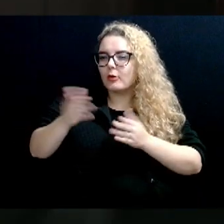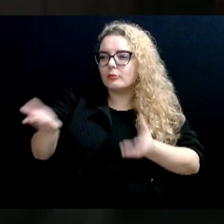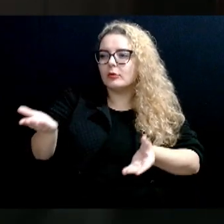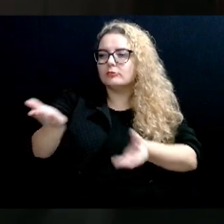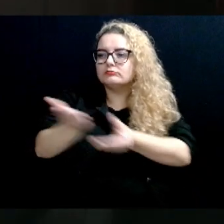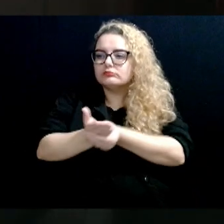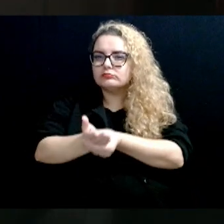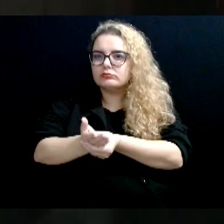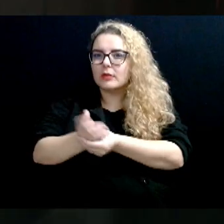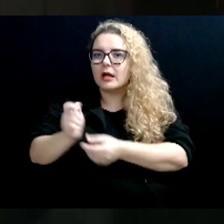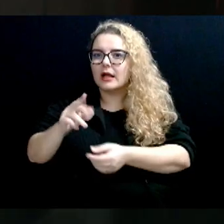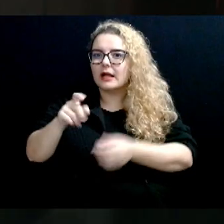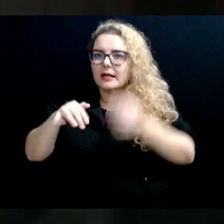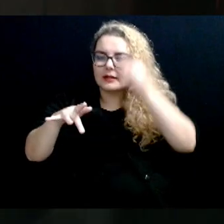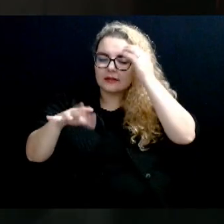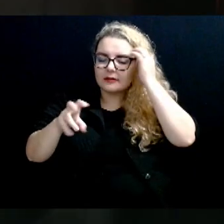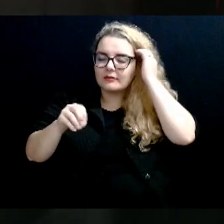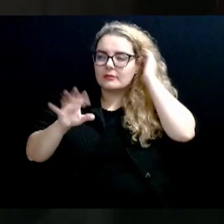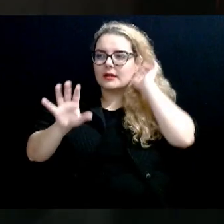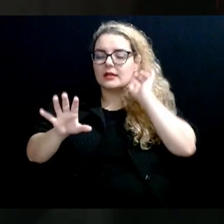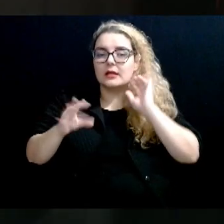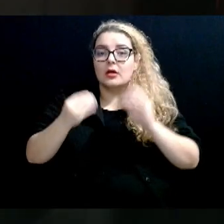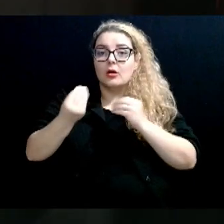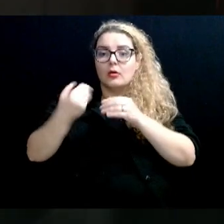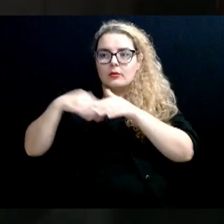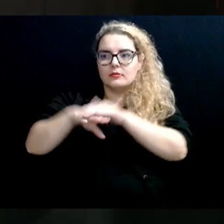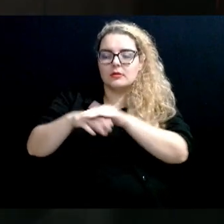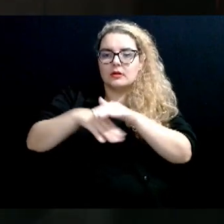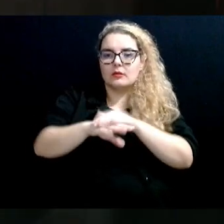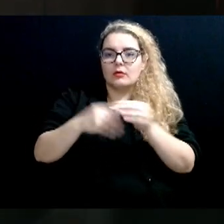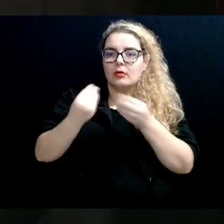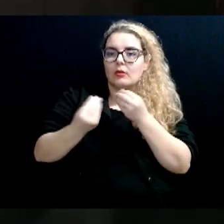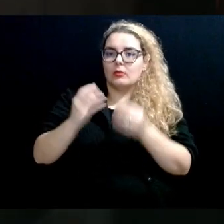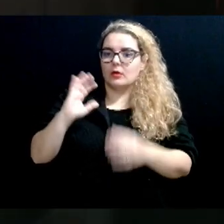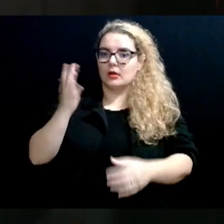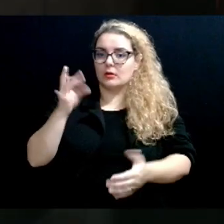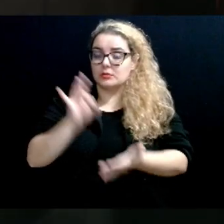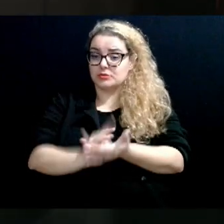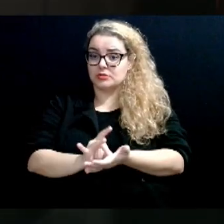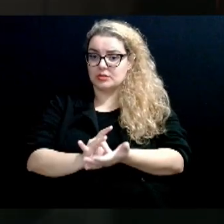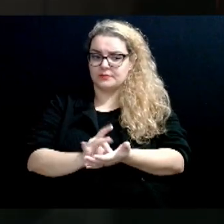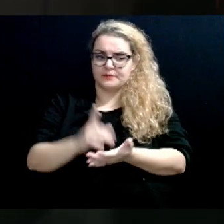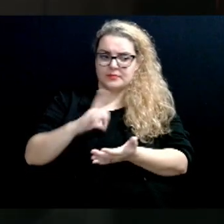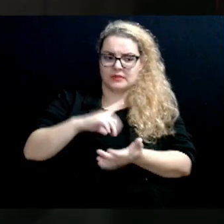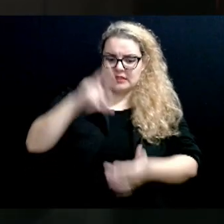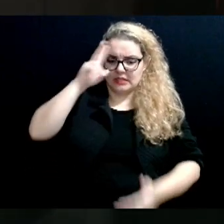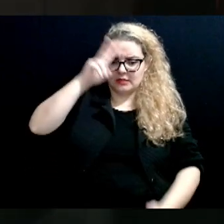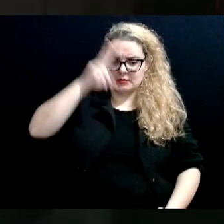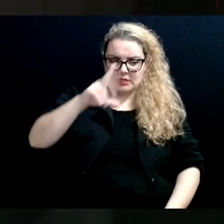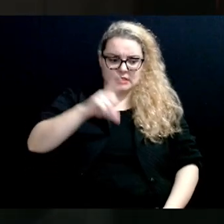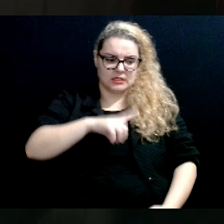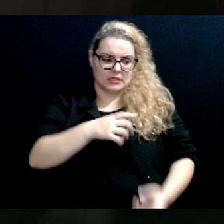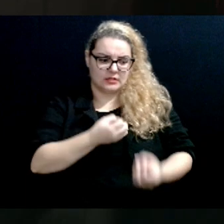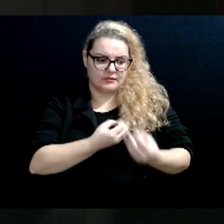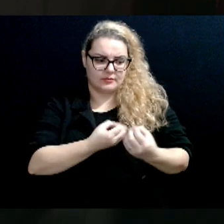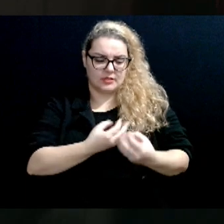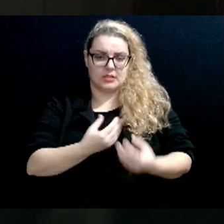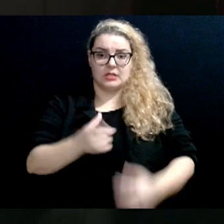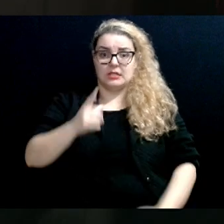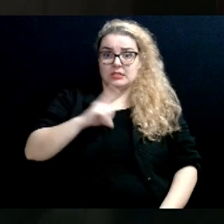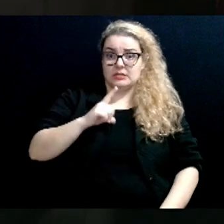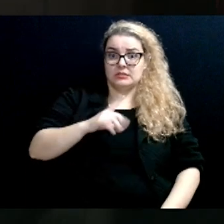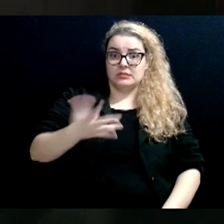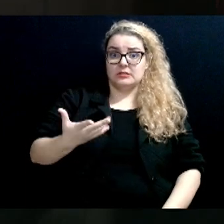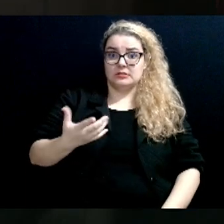a forma que a gente vai armazenando, como que funciona? A gente tem lembranças, tem informações, tem o aqui